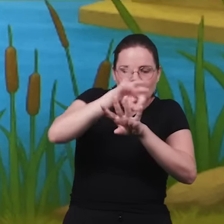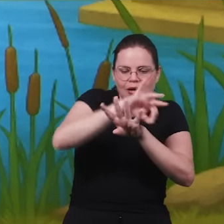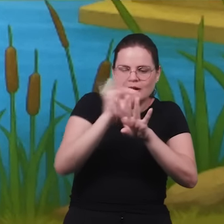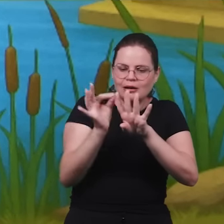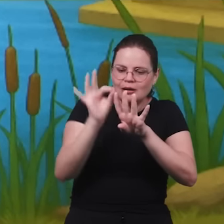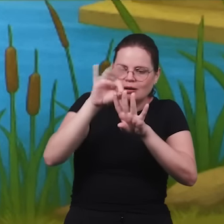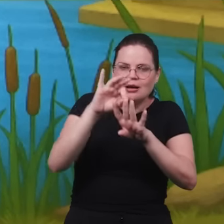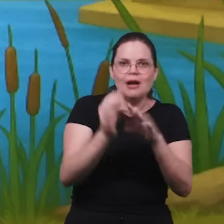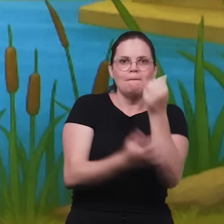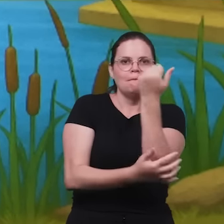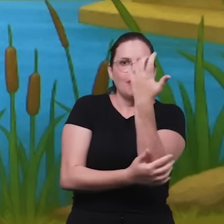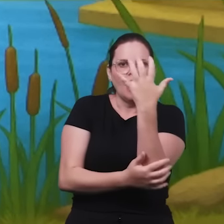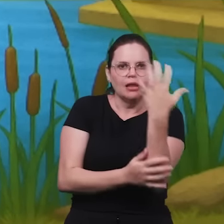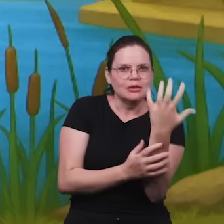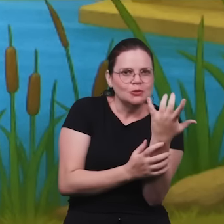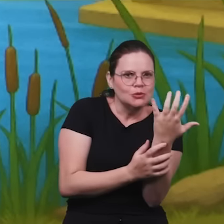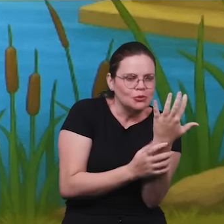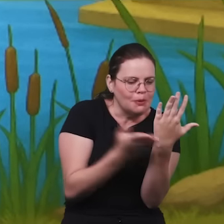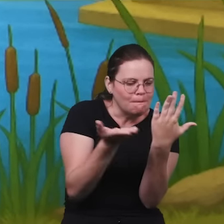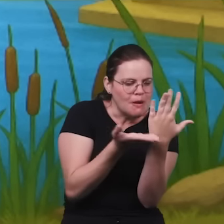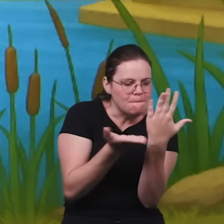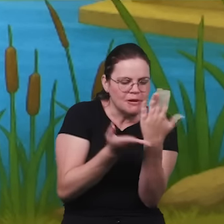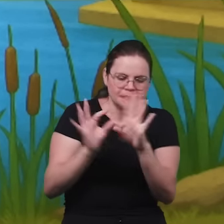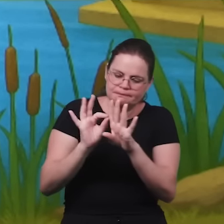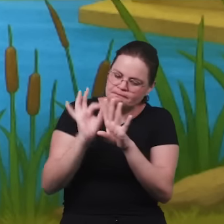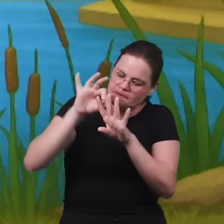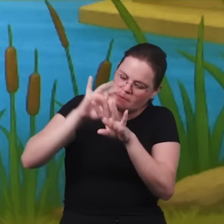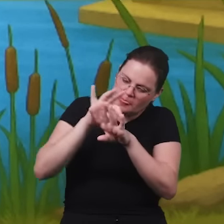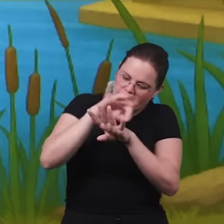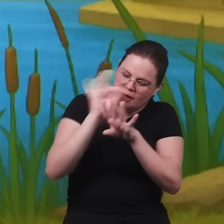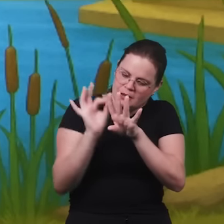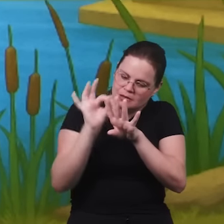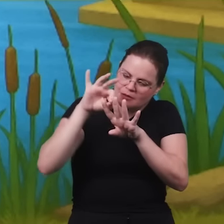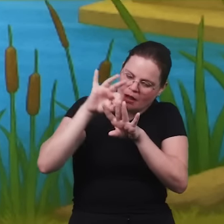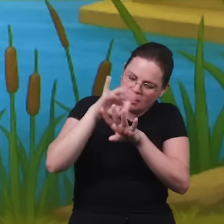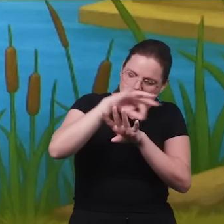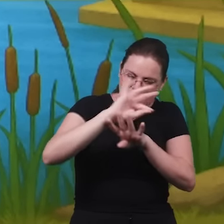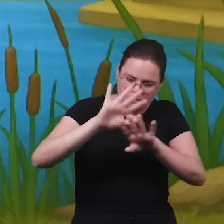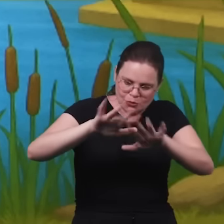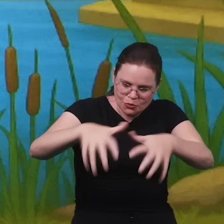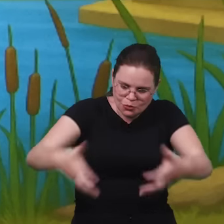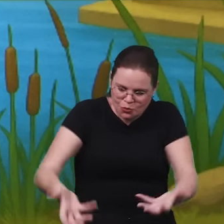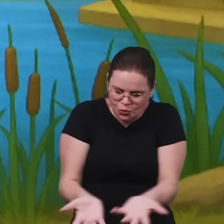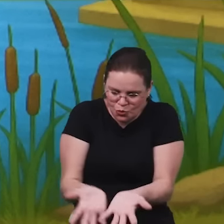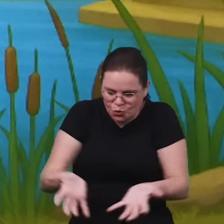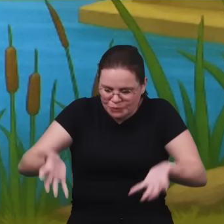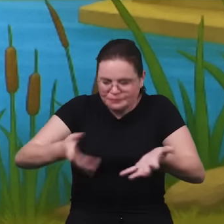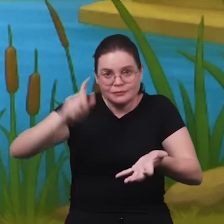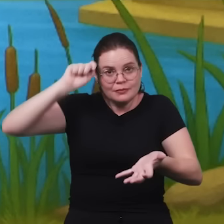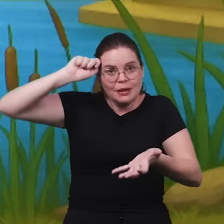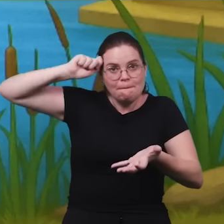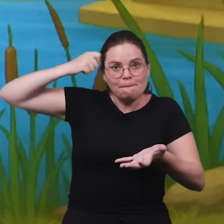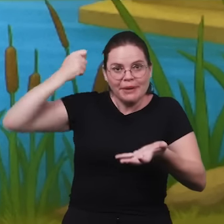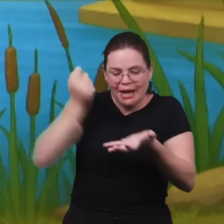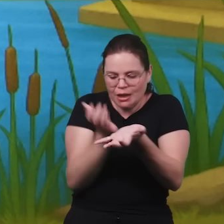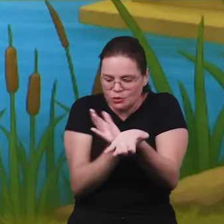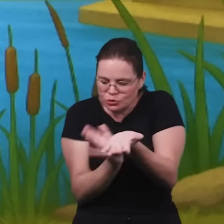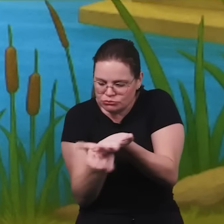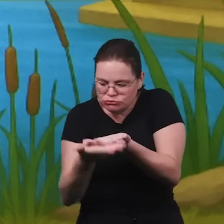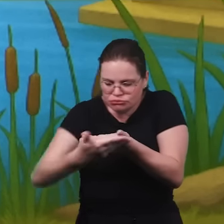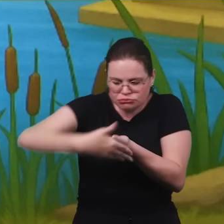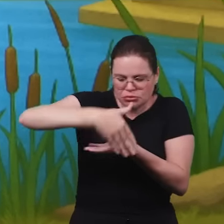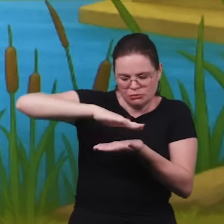não entrar água, e colocaram o bebê lá dentro. Depois, eles deixaram o cesto de juncos